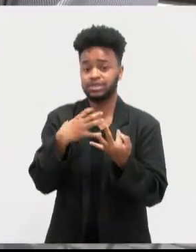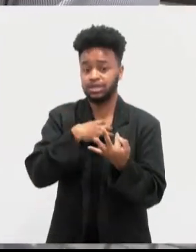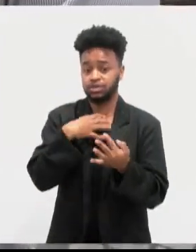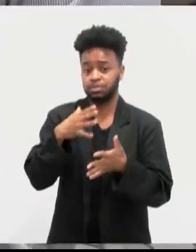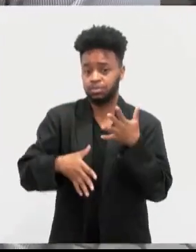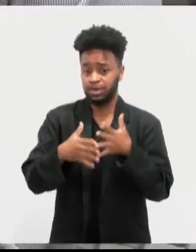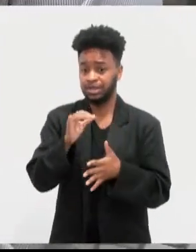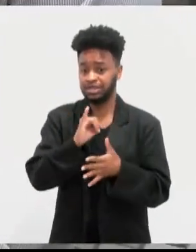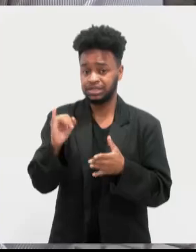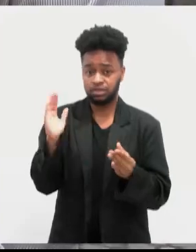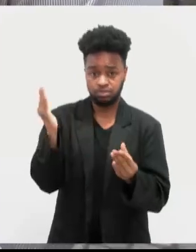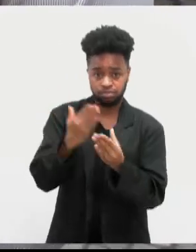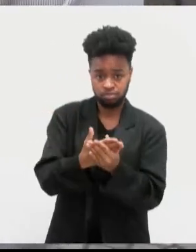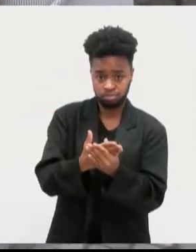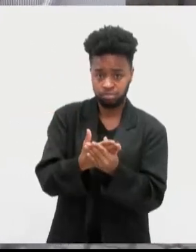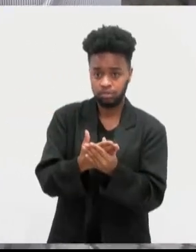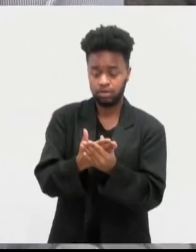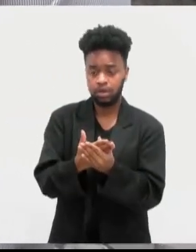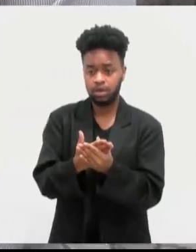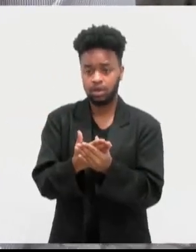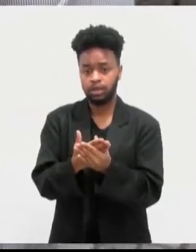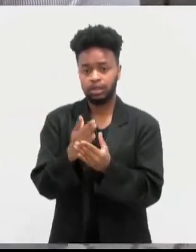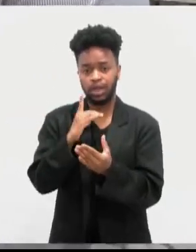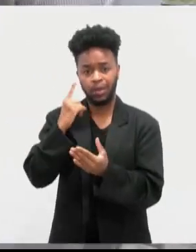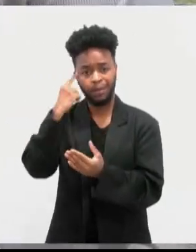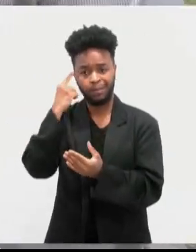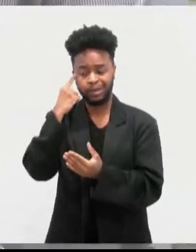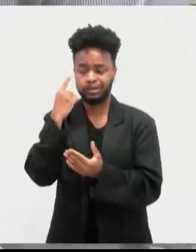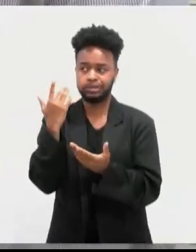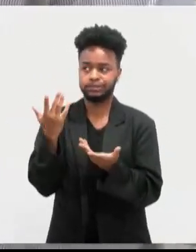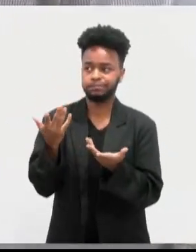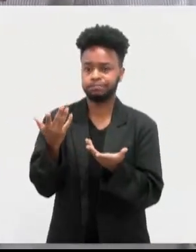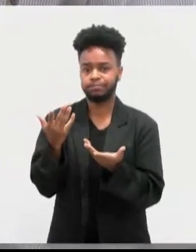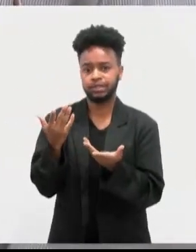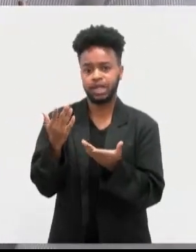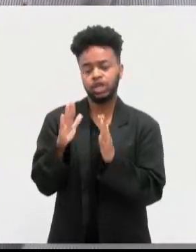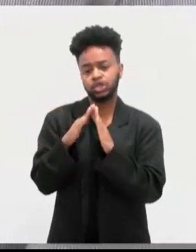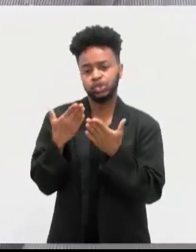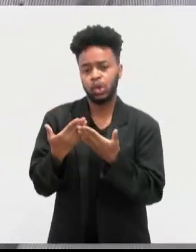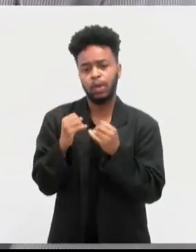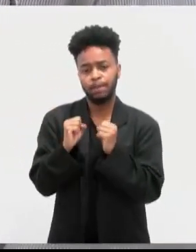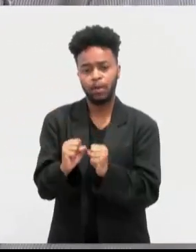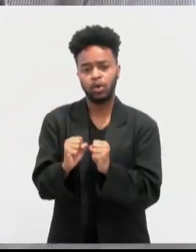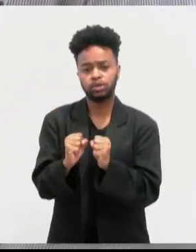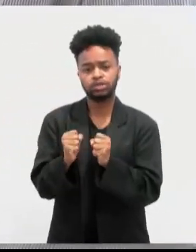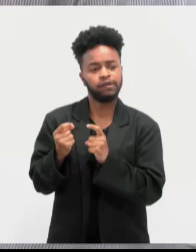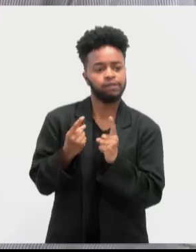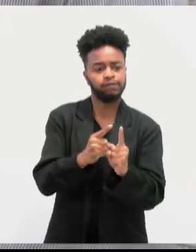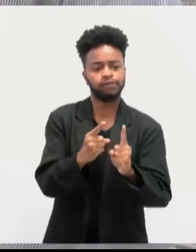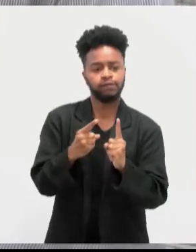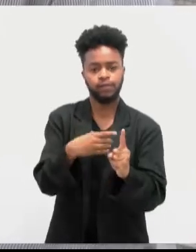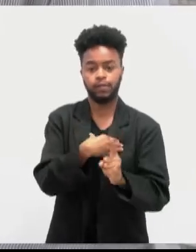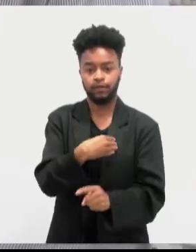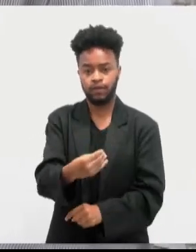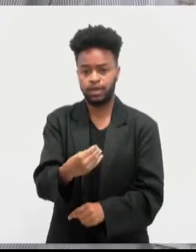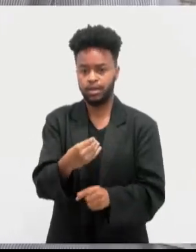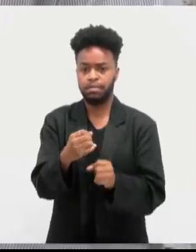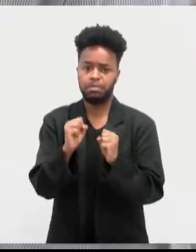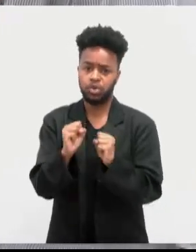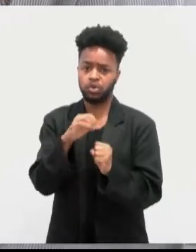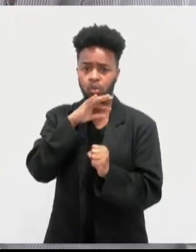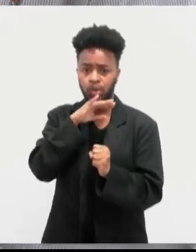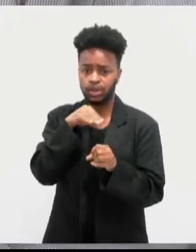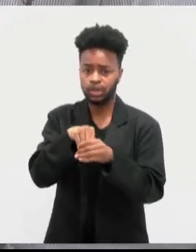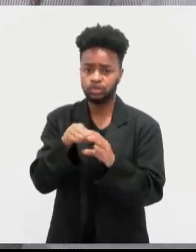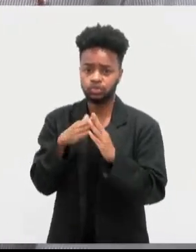à justiça. Não fica aquele pensamento assim, a escola pode perseguir meu filho, o ambiente vai ficar ruim, aí ele vai